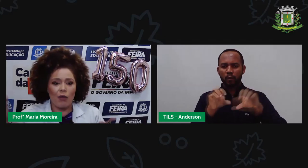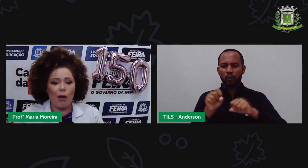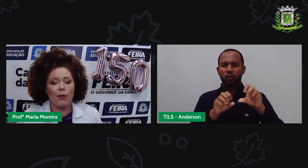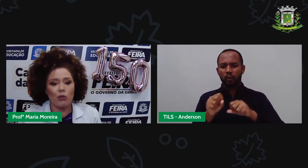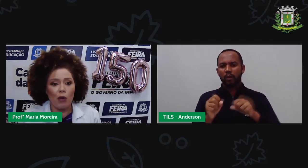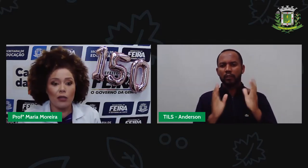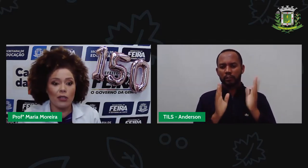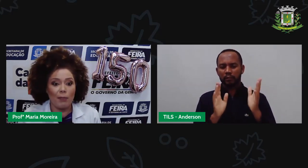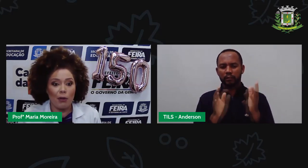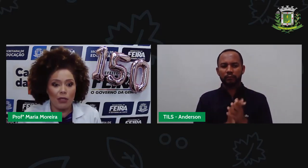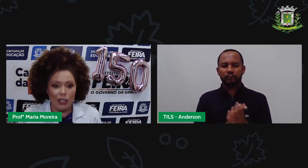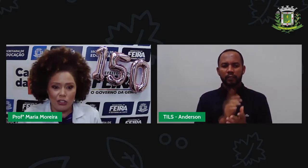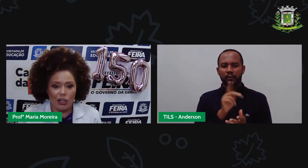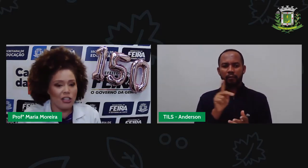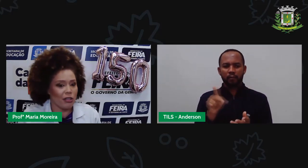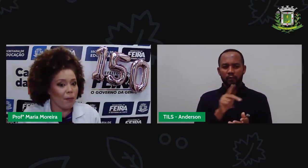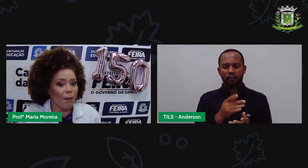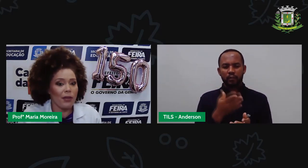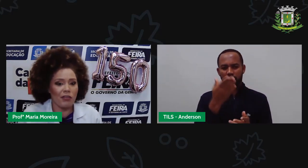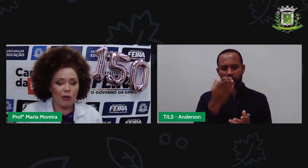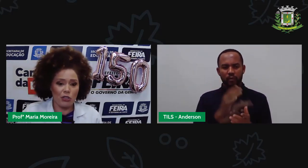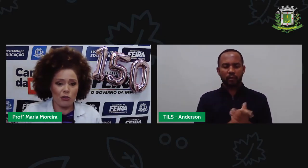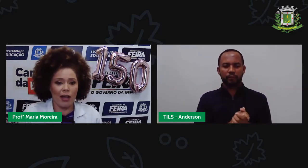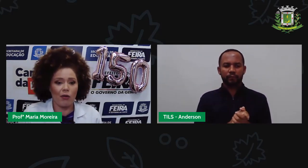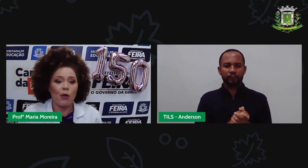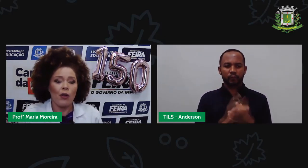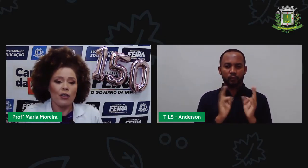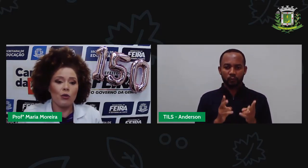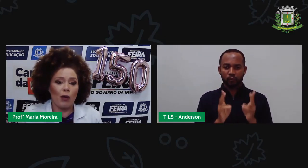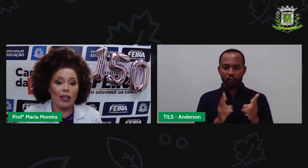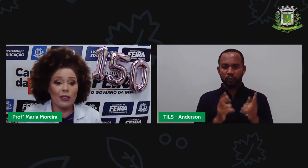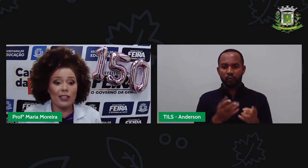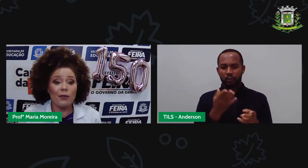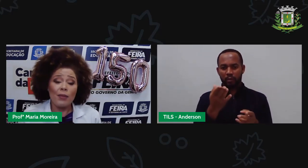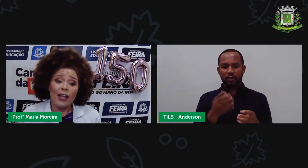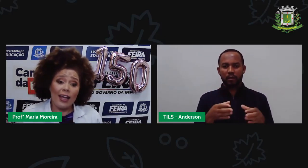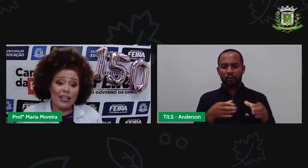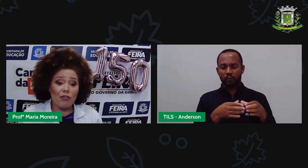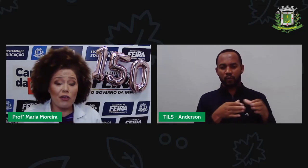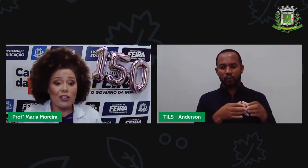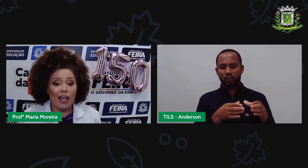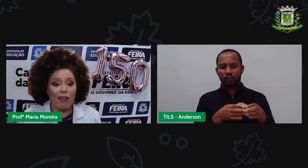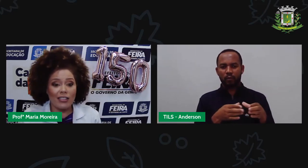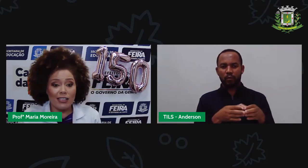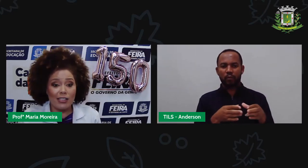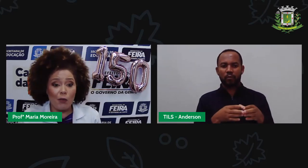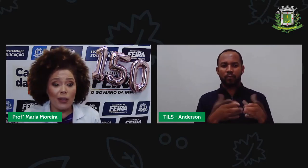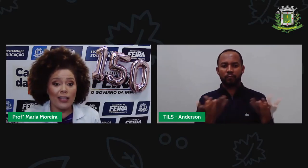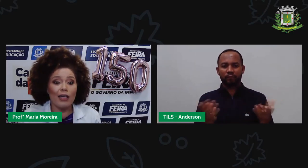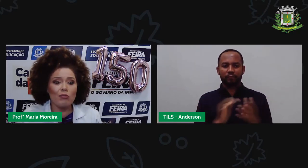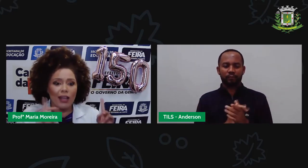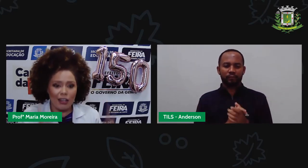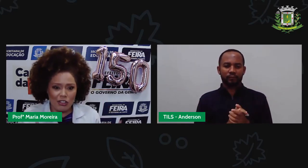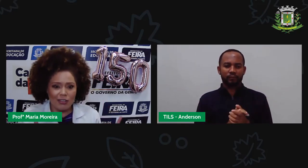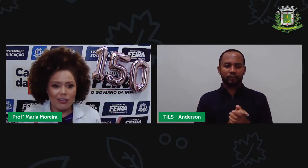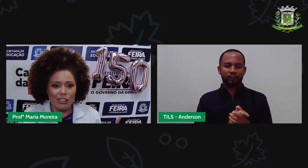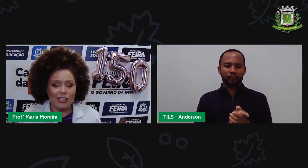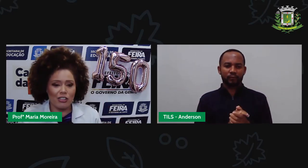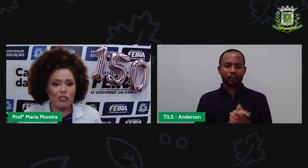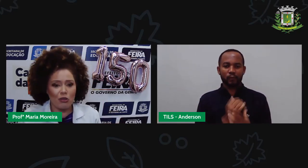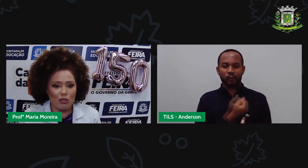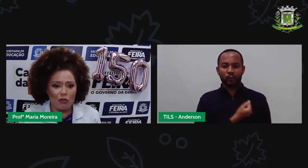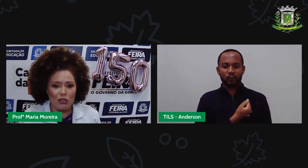acolhidos aí com a Pro do quarto ano, a Promirt, acredito que Promirt vai continuar aí no quarto ano. E essa foi a nossa aula 150, não deixem